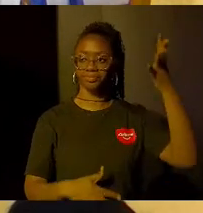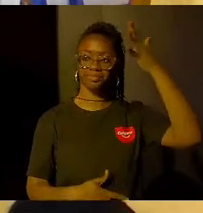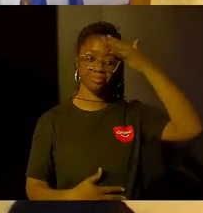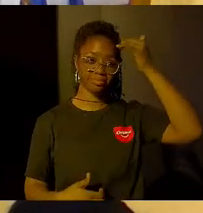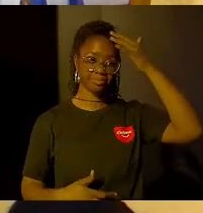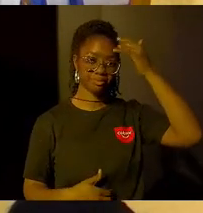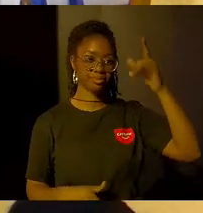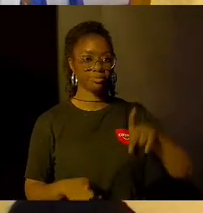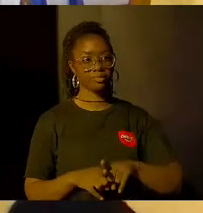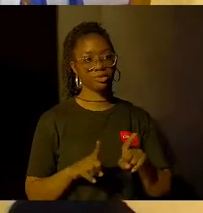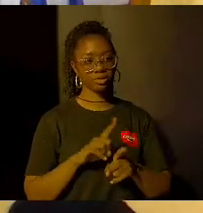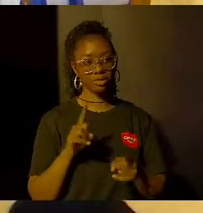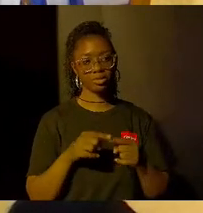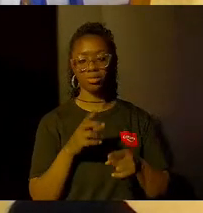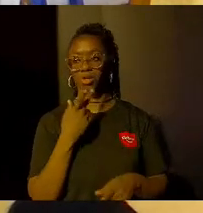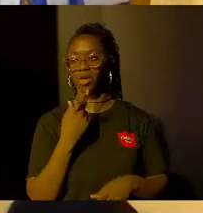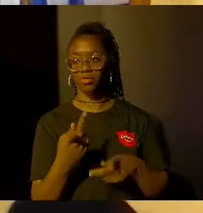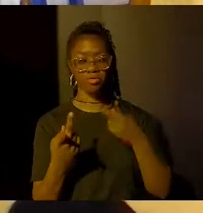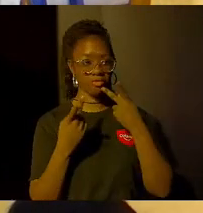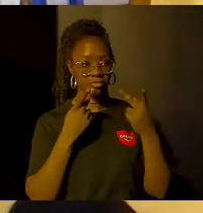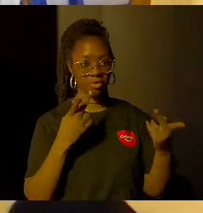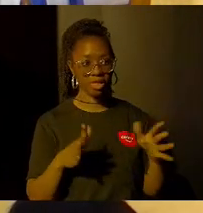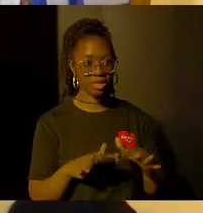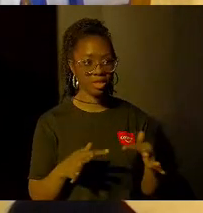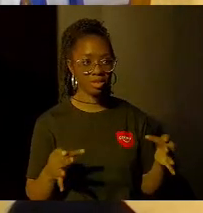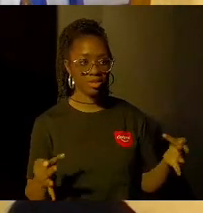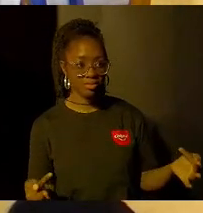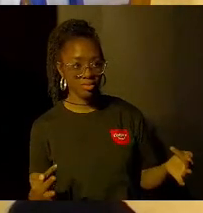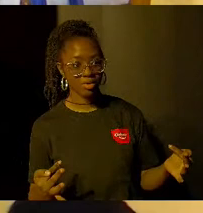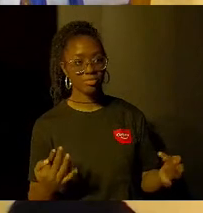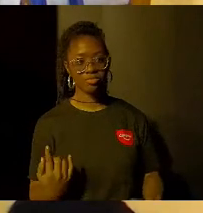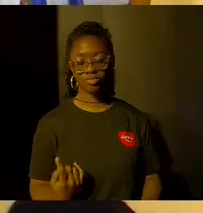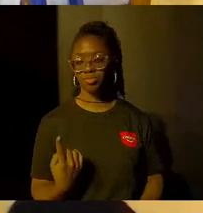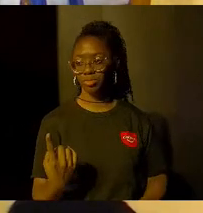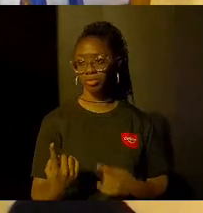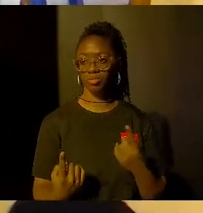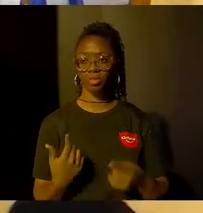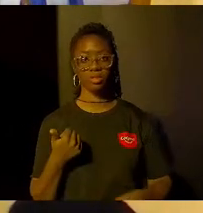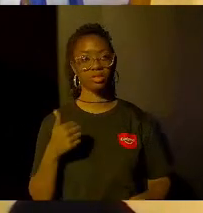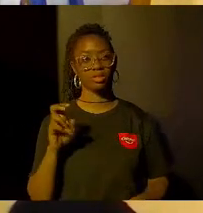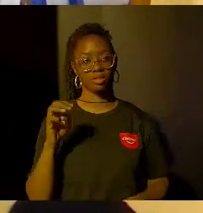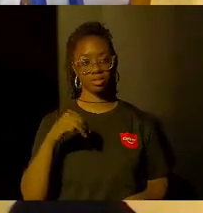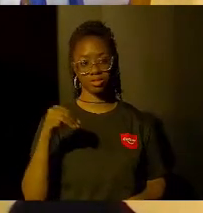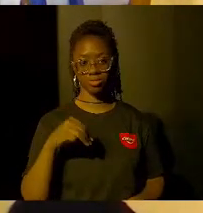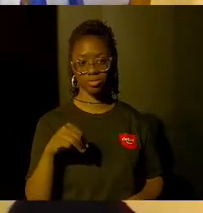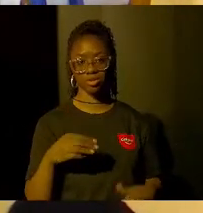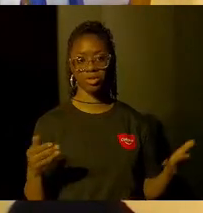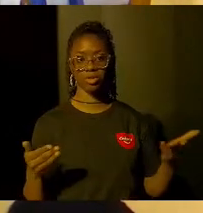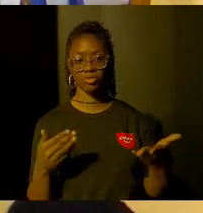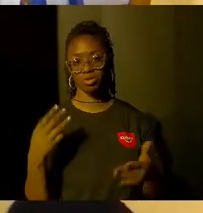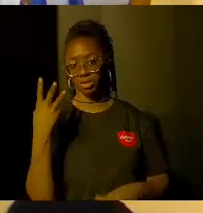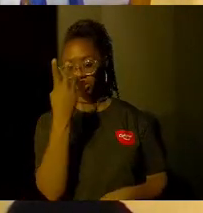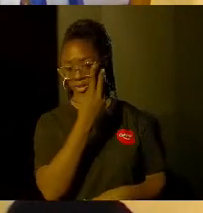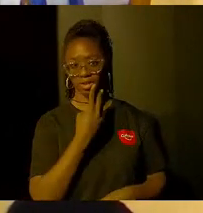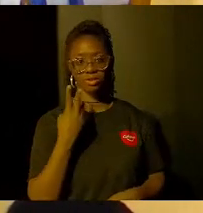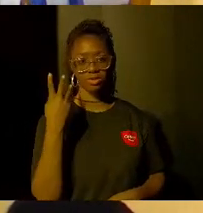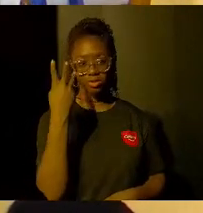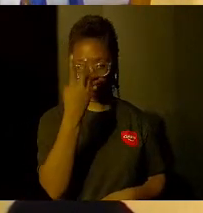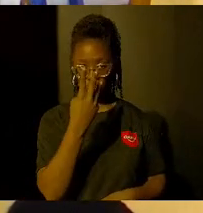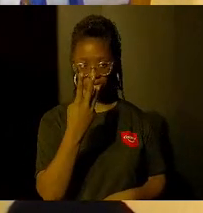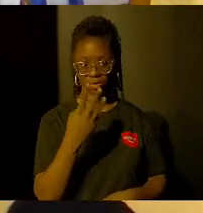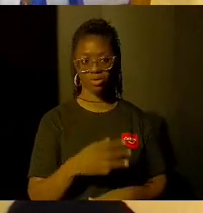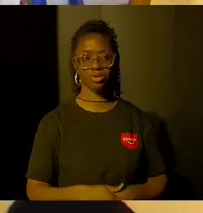também é um jeito de dizer ó neste humilde monólogo que começou com 15 minutos e agora tá com 3 horas